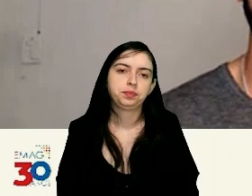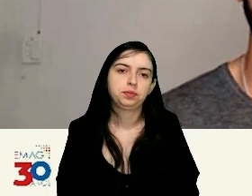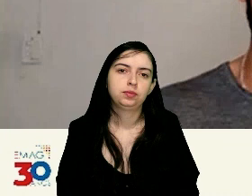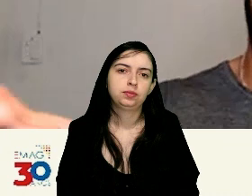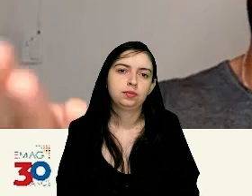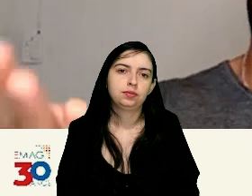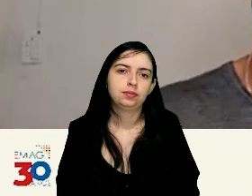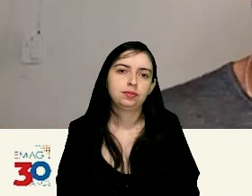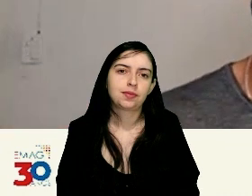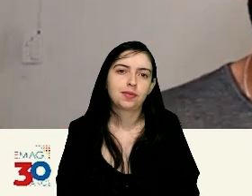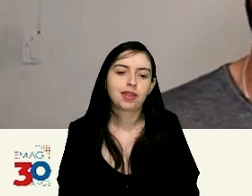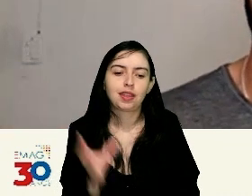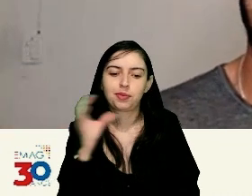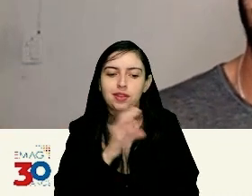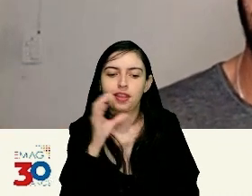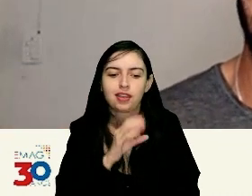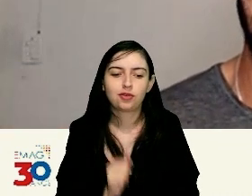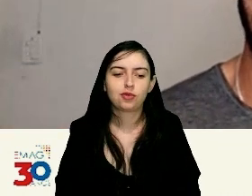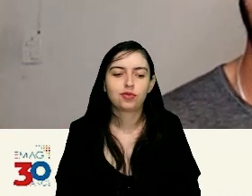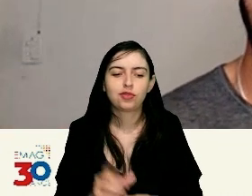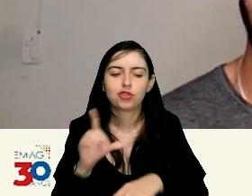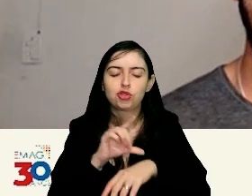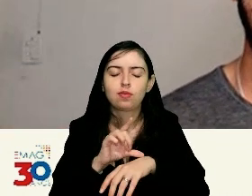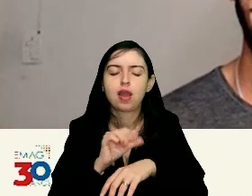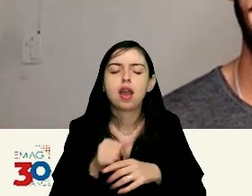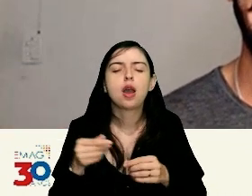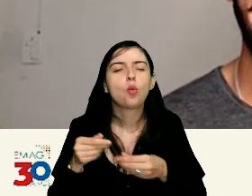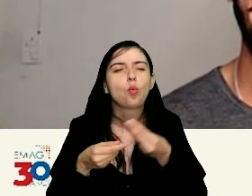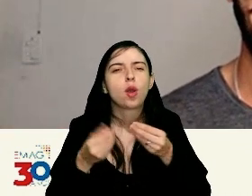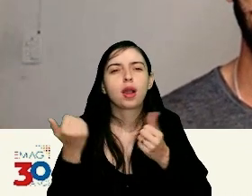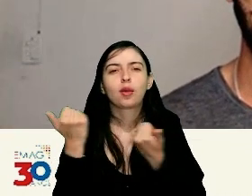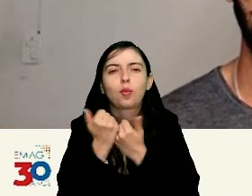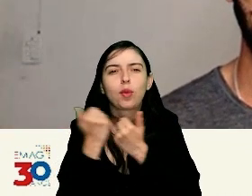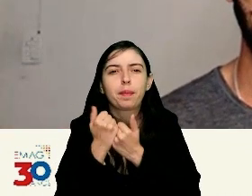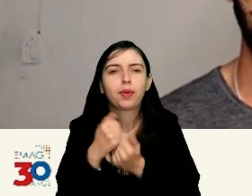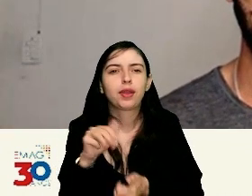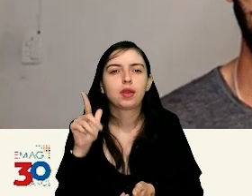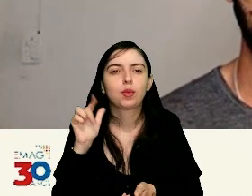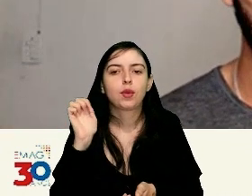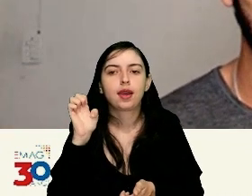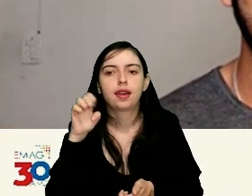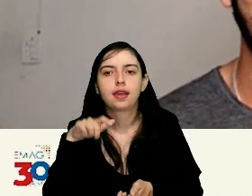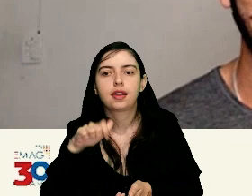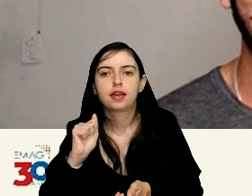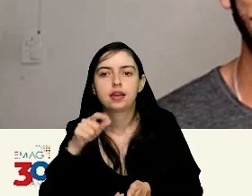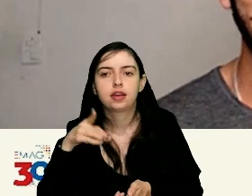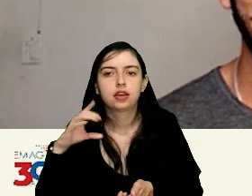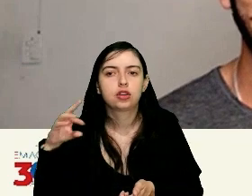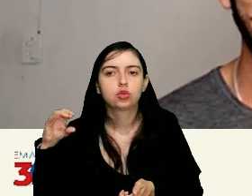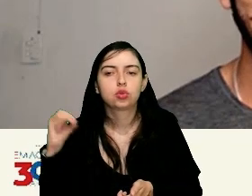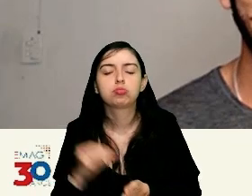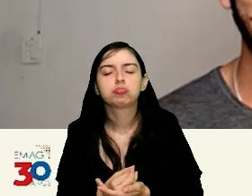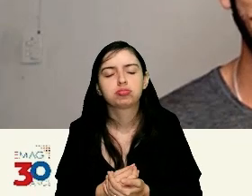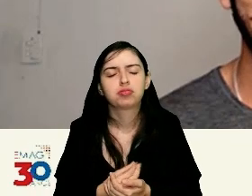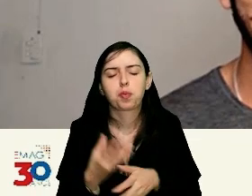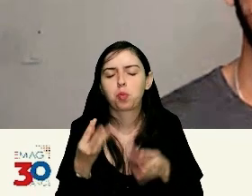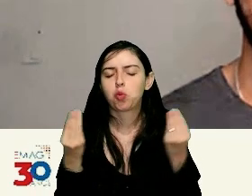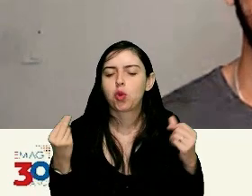aqui, na verdade, pautado no que o Leandro disse, mas eu acho que já dá bastante coisa para a gente conversar aí. Obrigado.